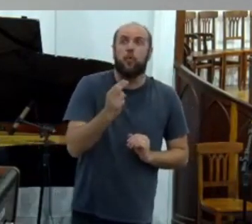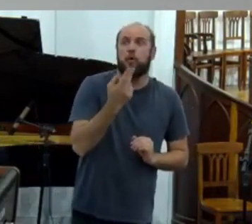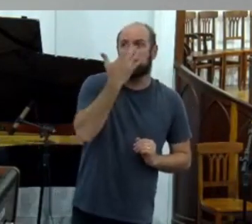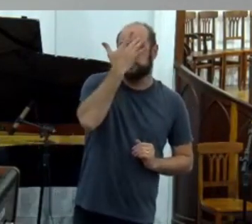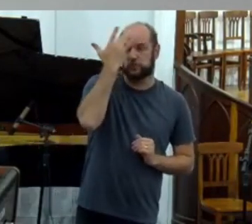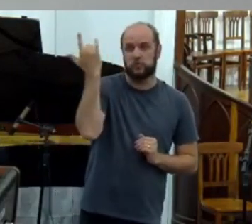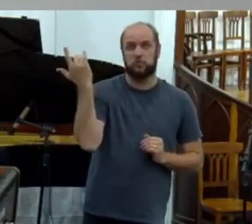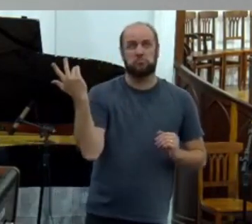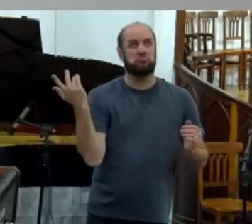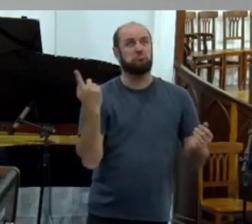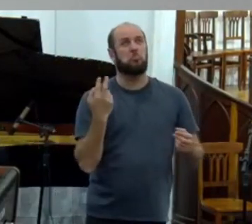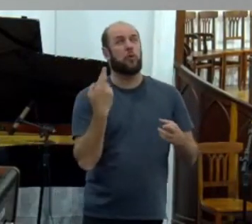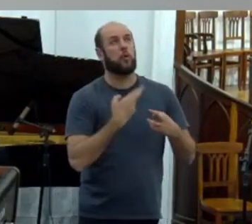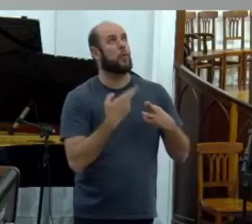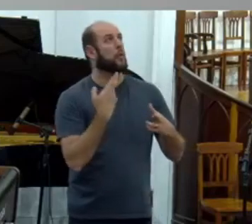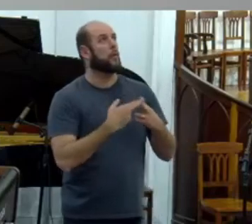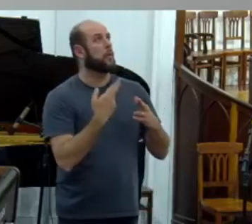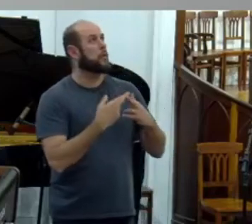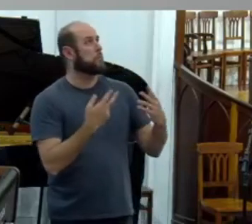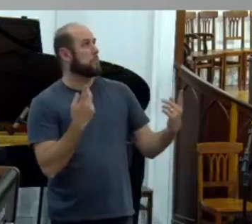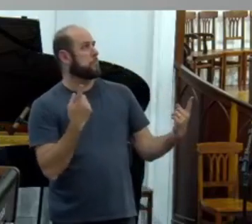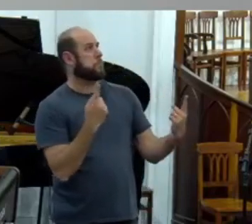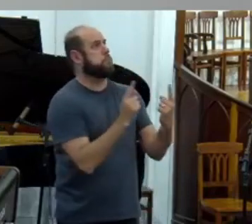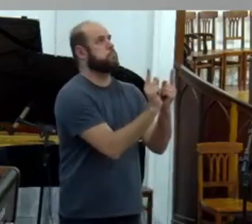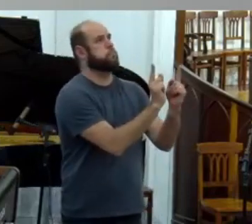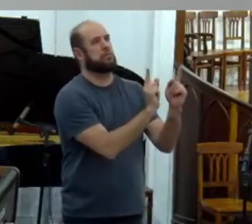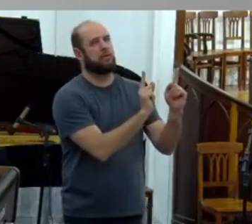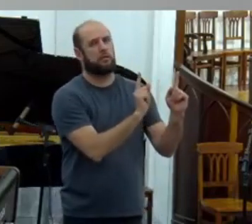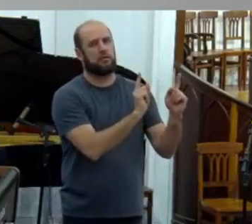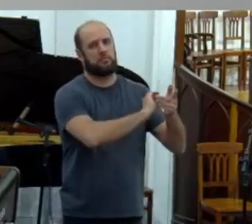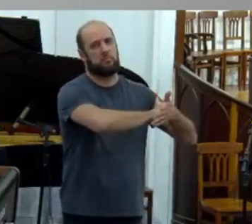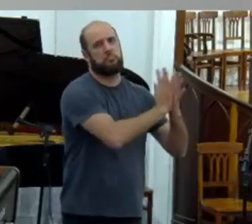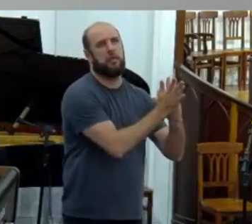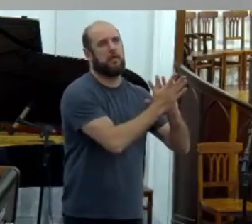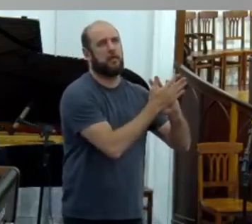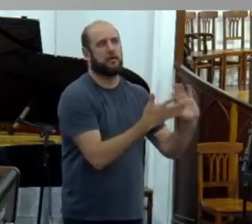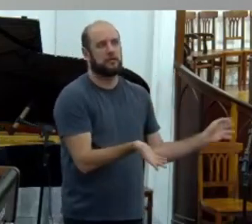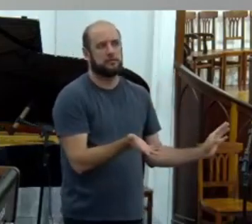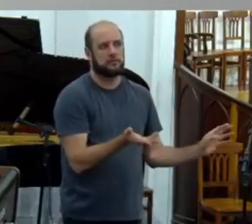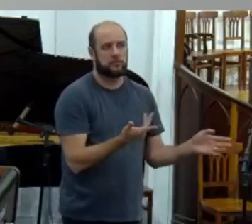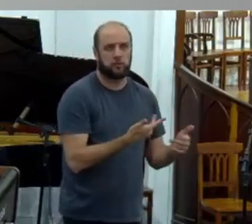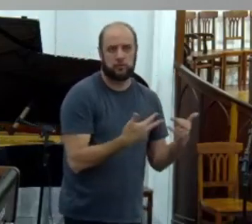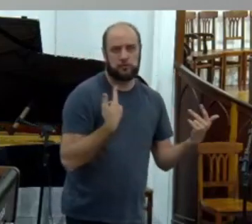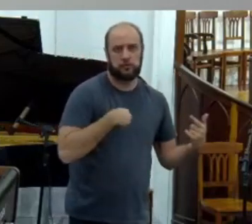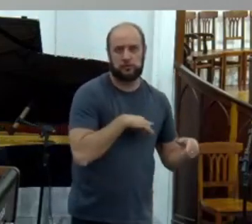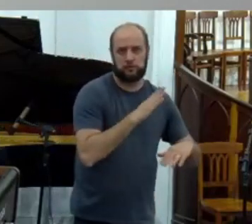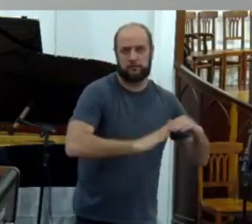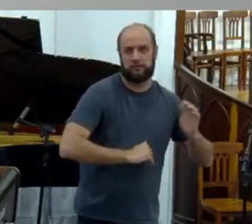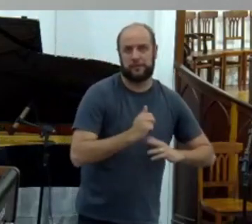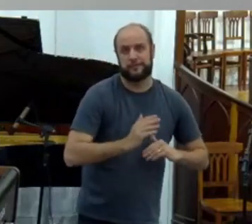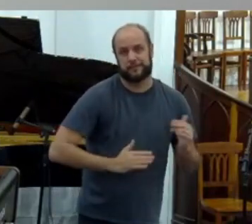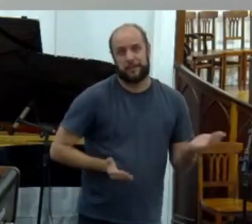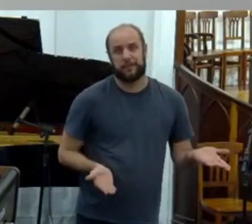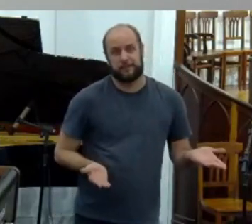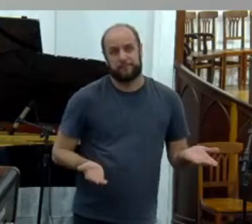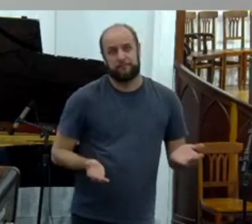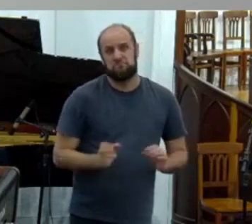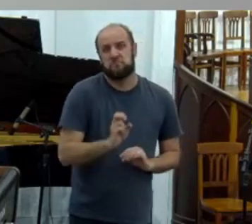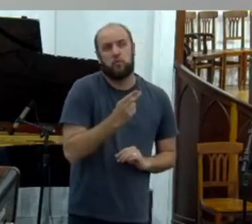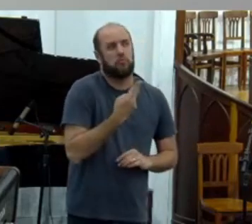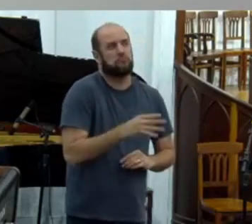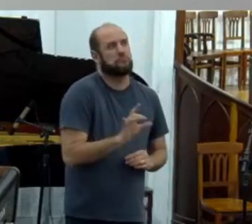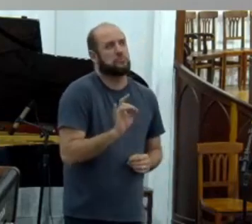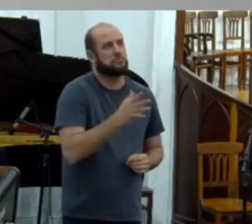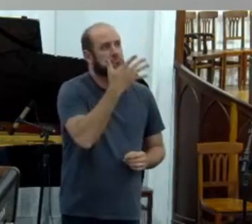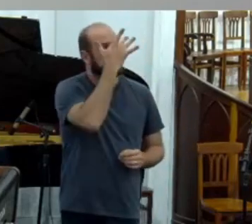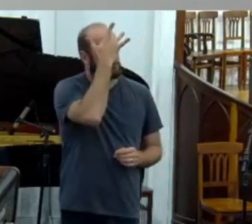despercebido, sem mal intenção, trombar com as nossas obras e então colocar fim a tudo aquilo que nossas mãos levantaram, ou simplesmente até